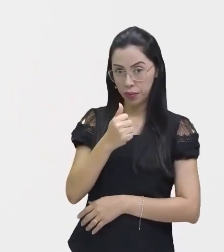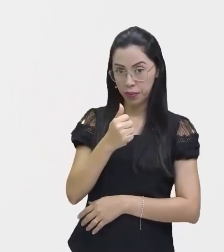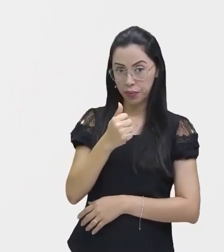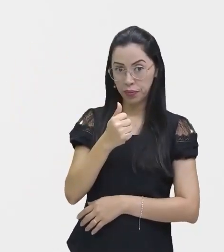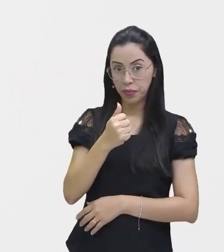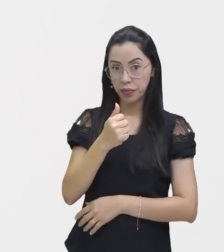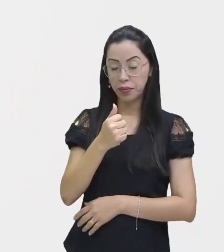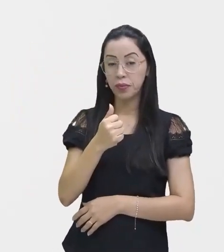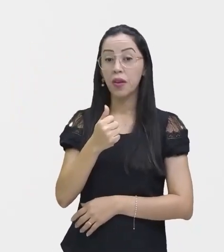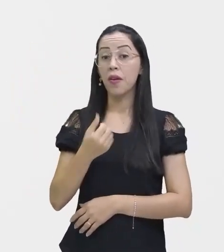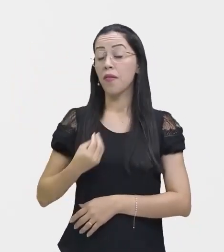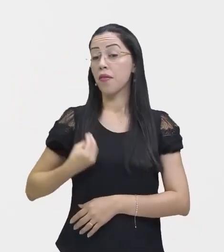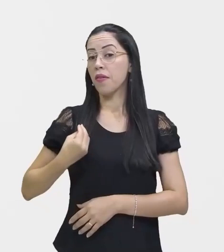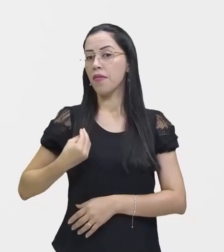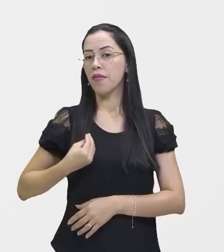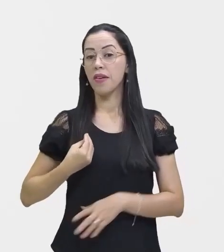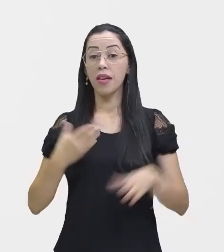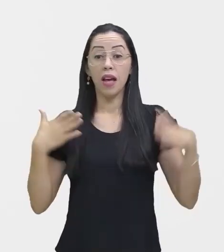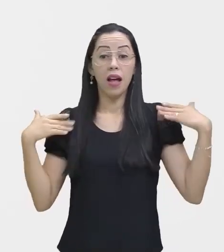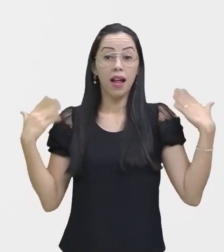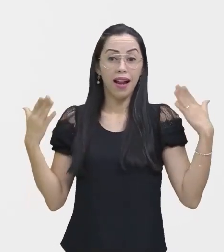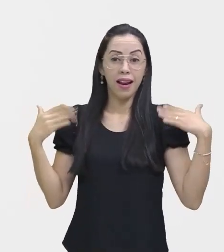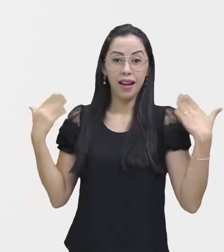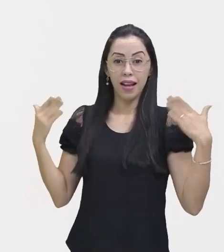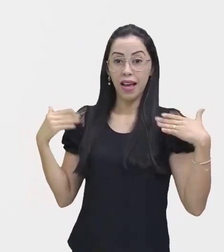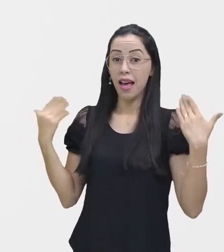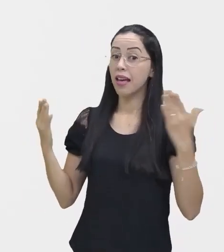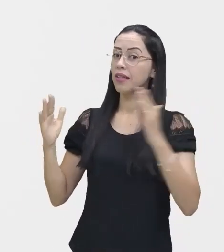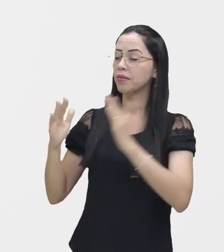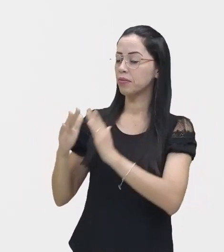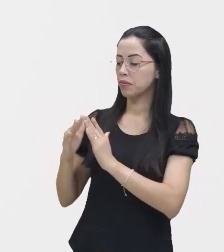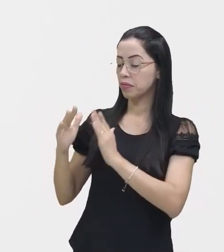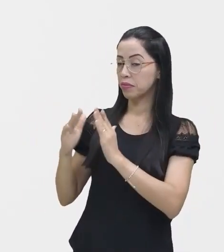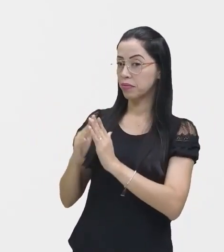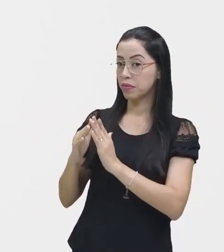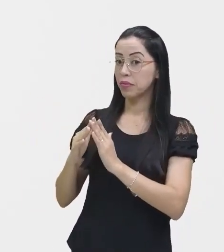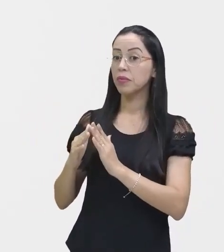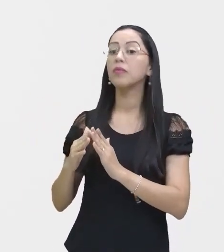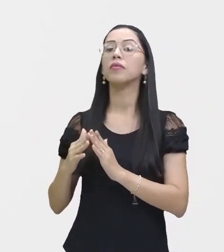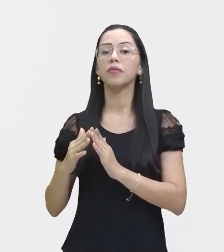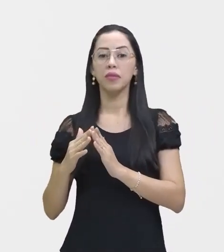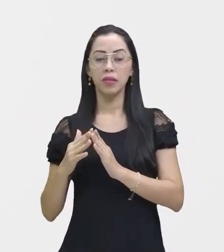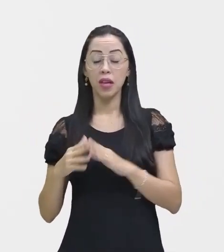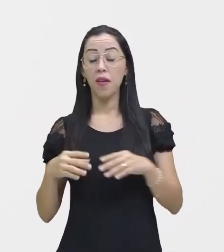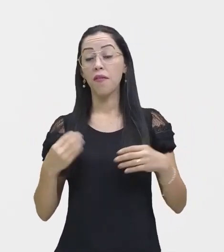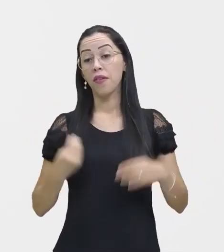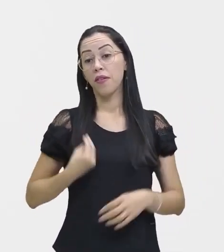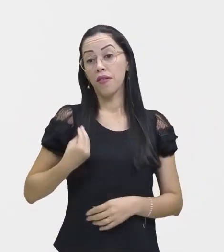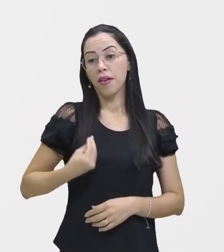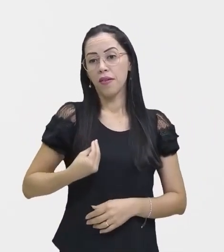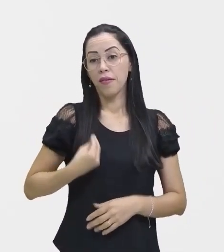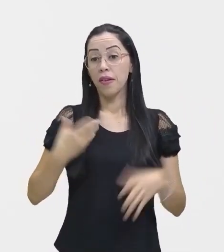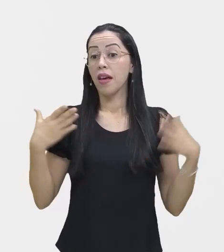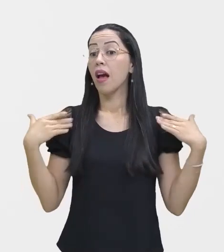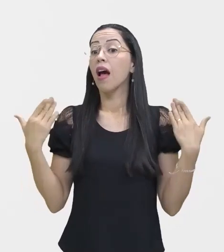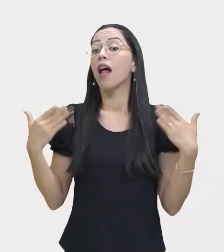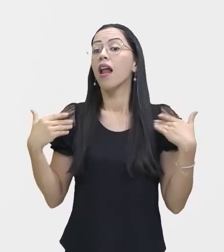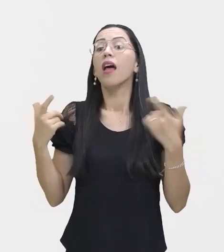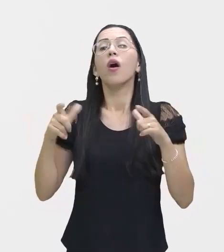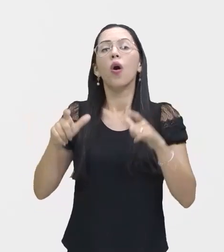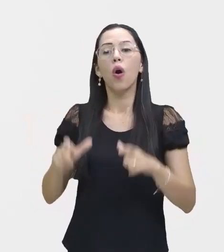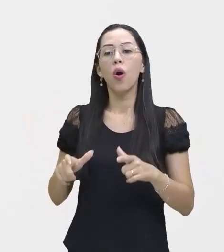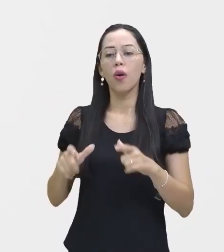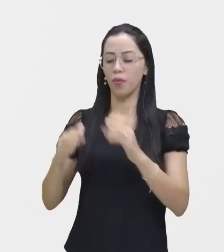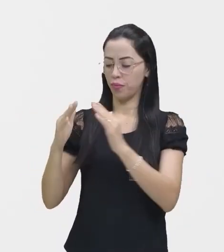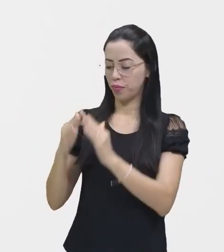juvenil. Vivia alegre no seu lar, no seu lar, no seu lar. Vivia alegre no